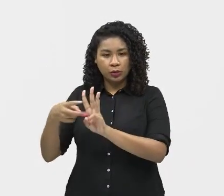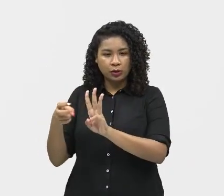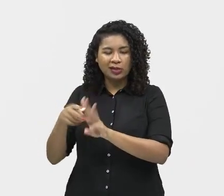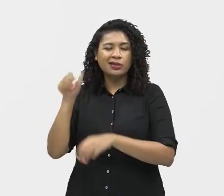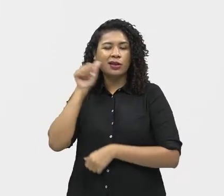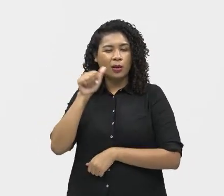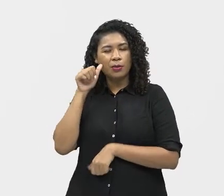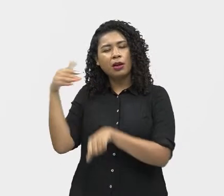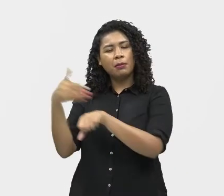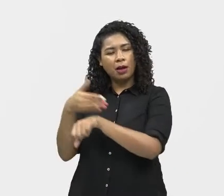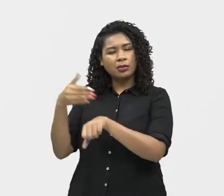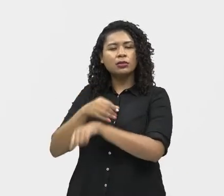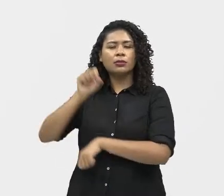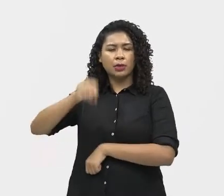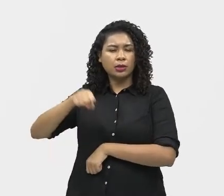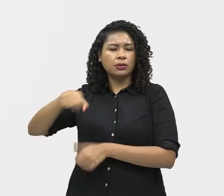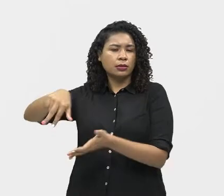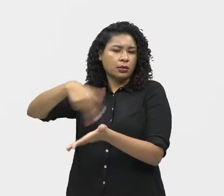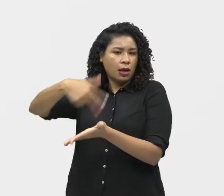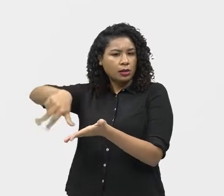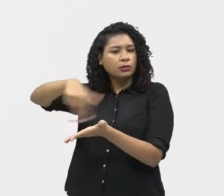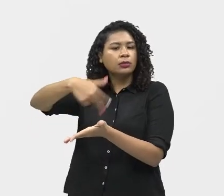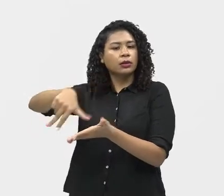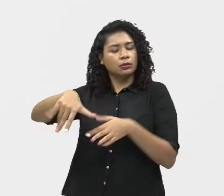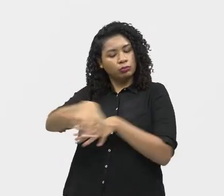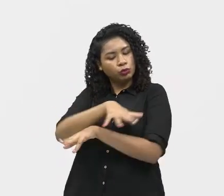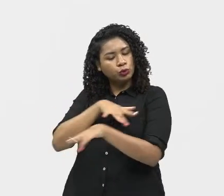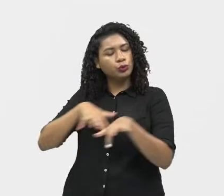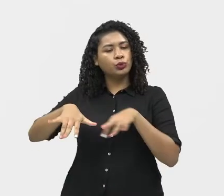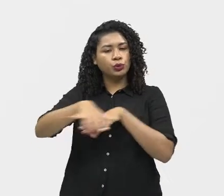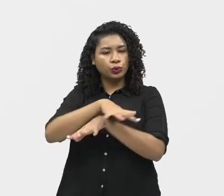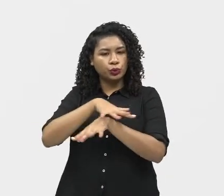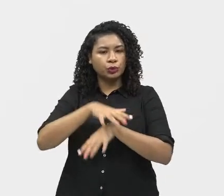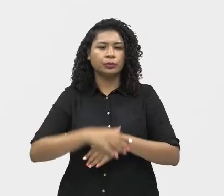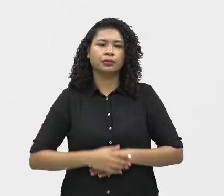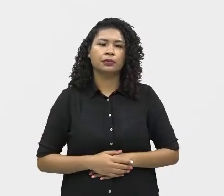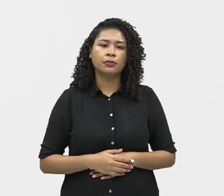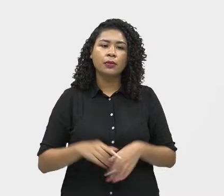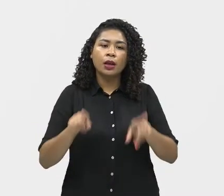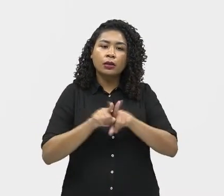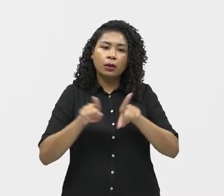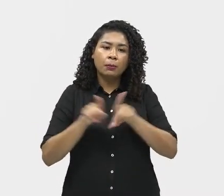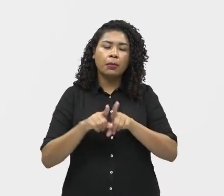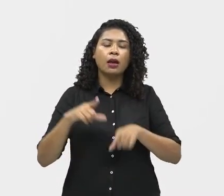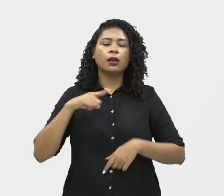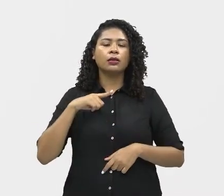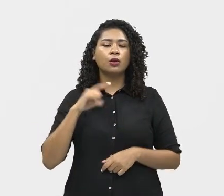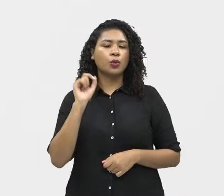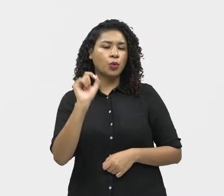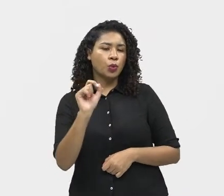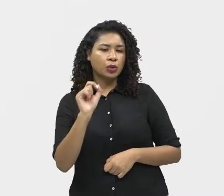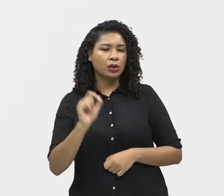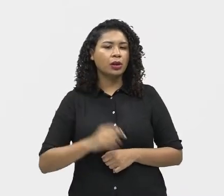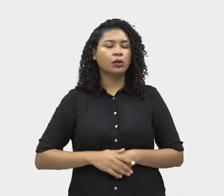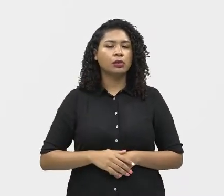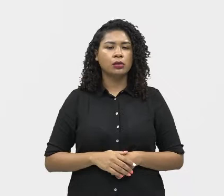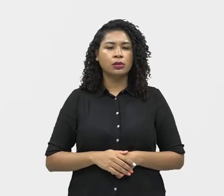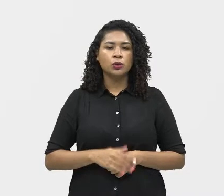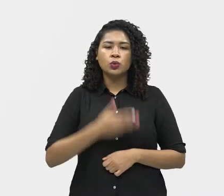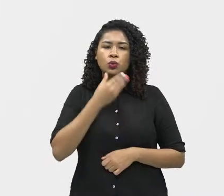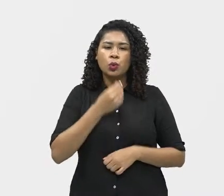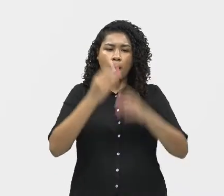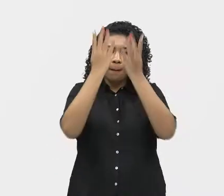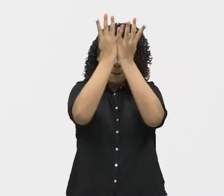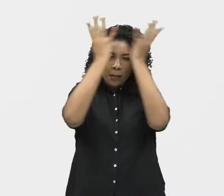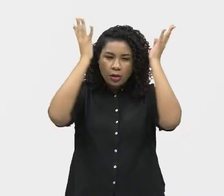pertence a esses rituais. E também existem rituais sagrados em que apenas o pajé dança